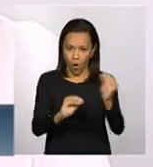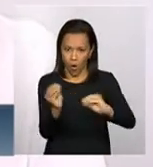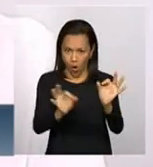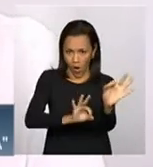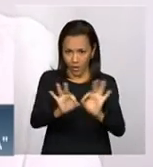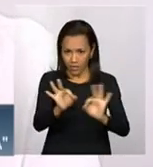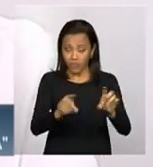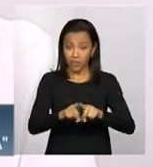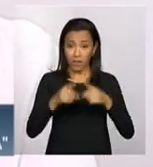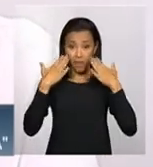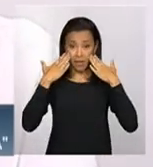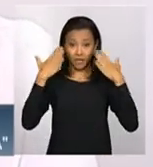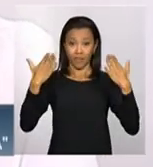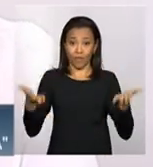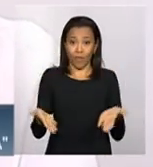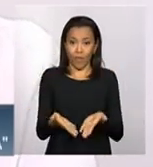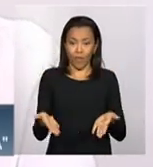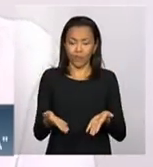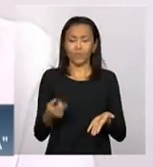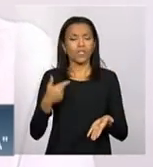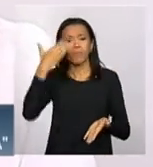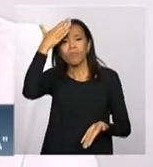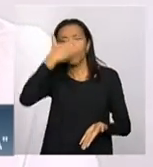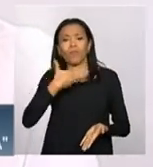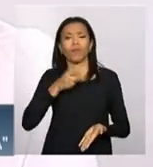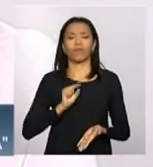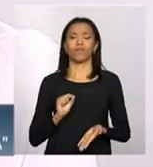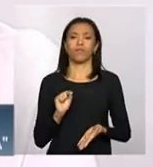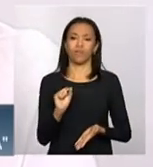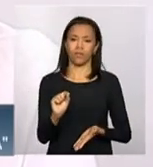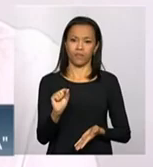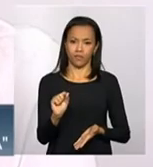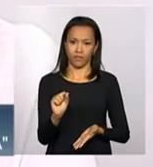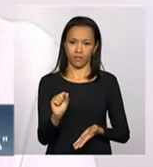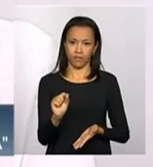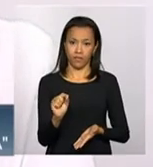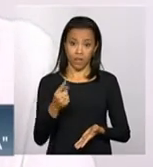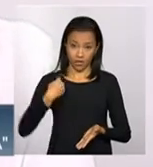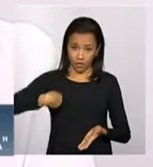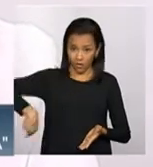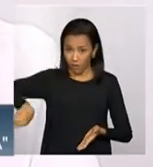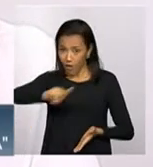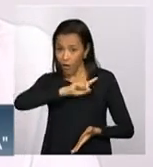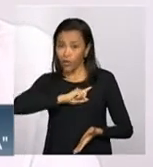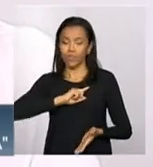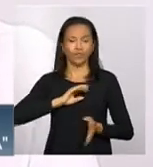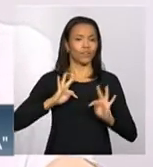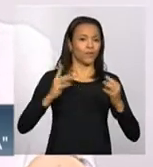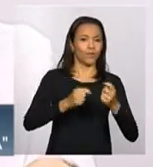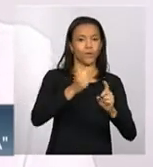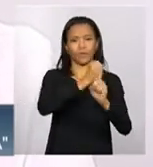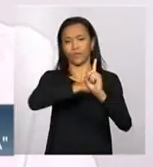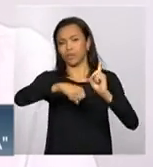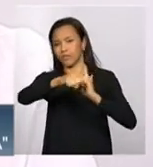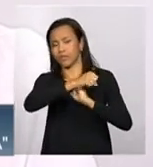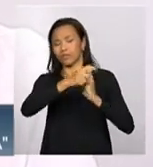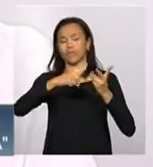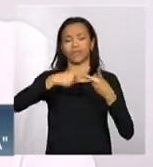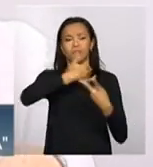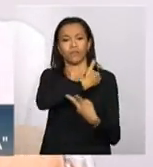apresentação. E mostra que é um quadro que nós todas, sociedade civil,